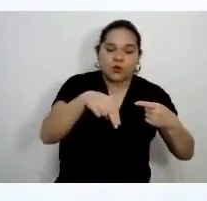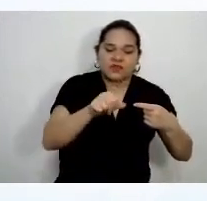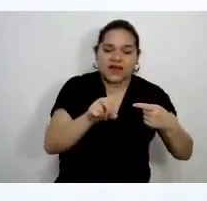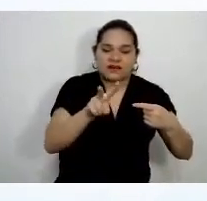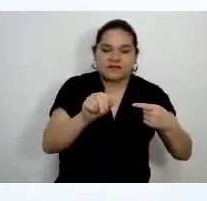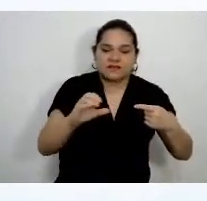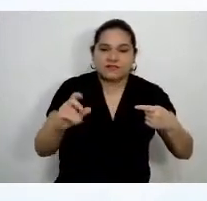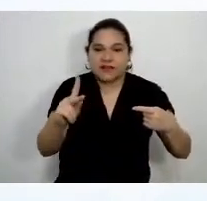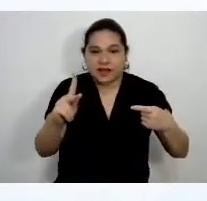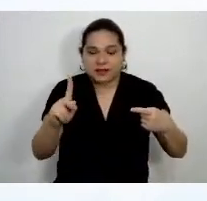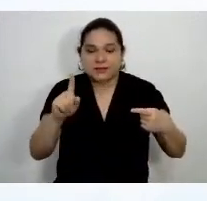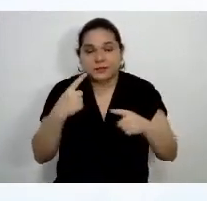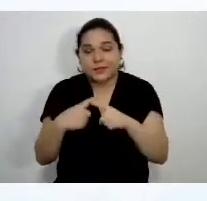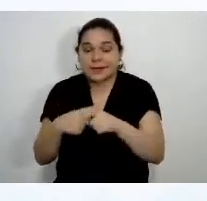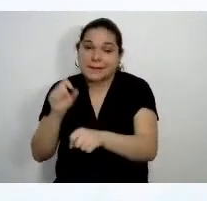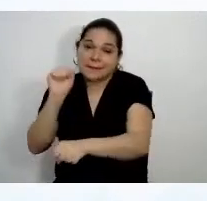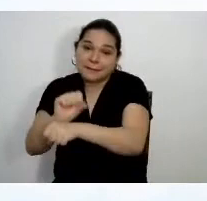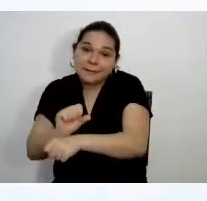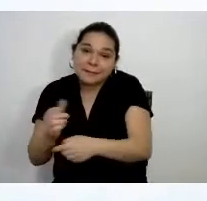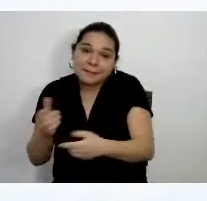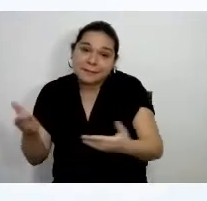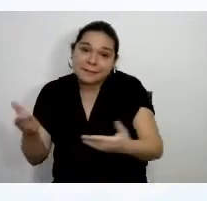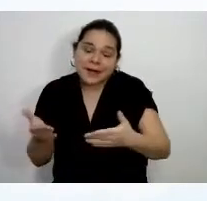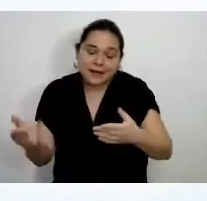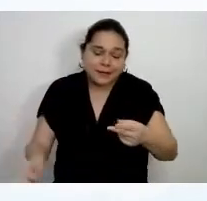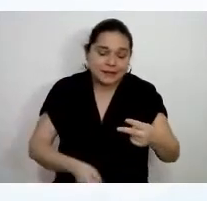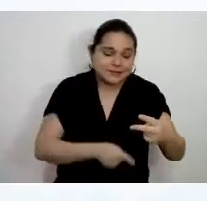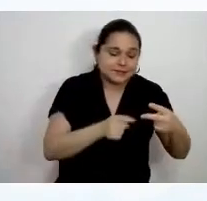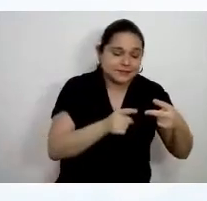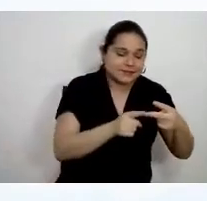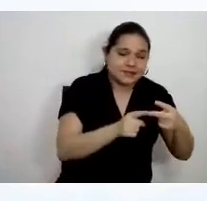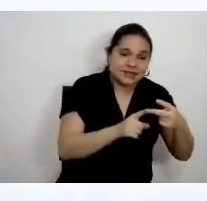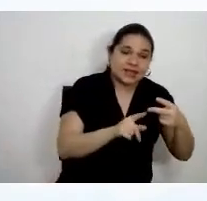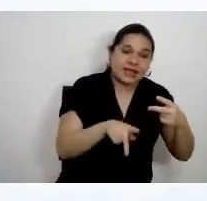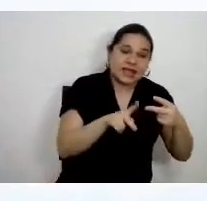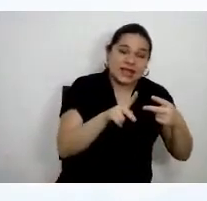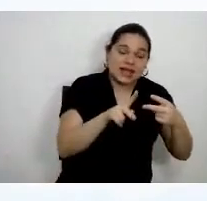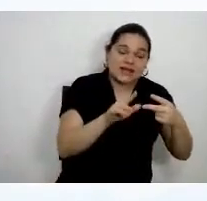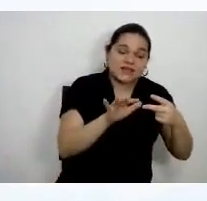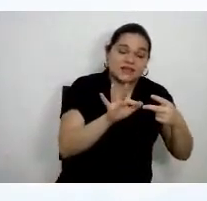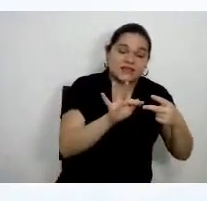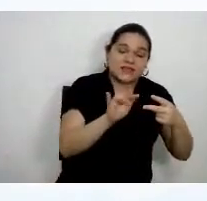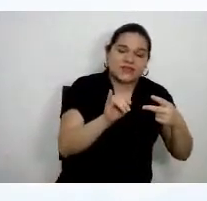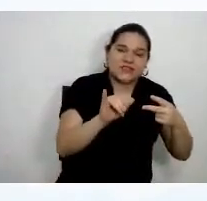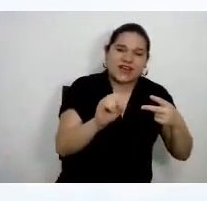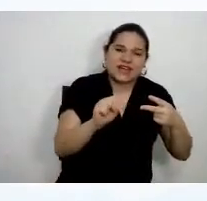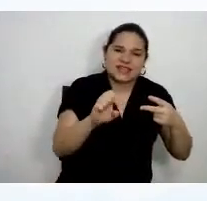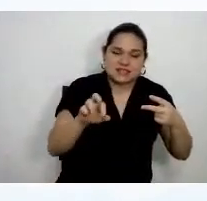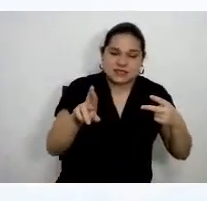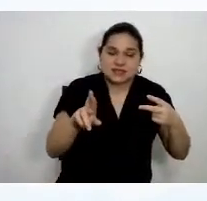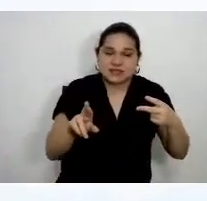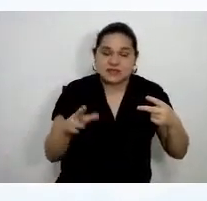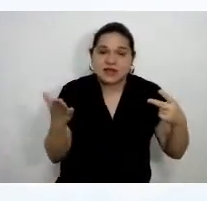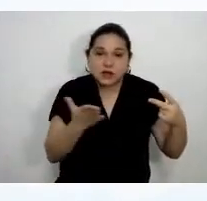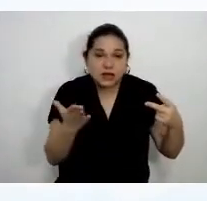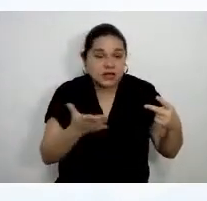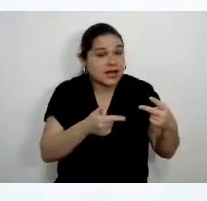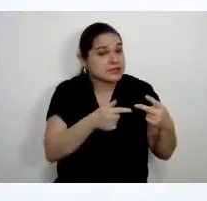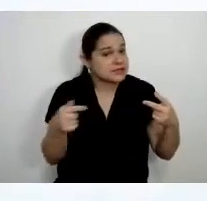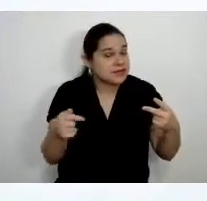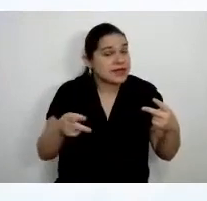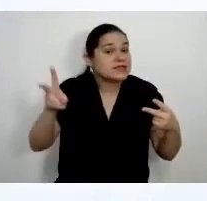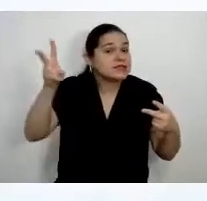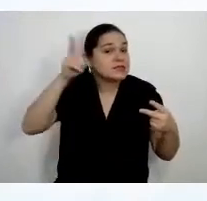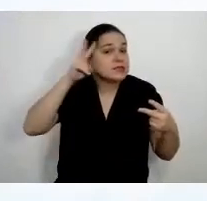discutir sobre isso. Tem o BNT da Pfizer, que agora, essa semana, na segunda-feira, eles